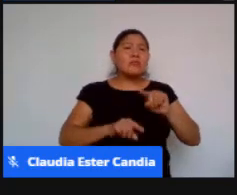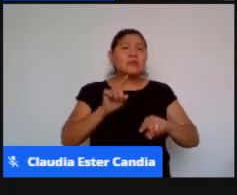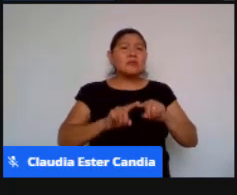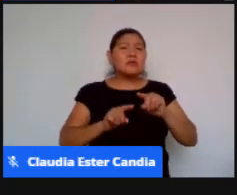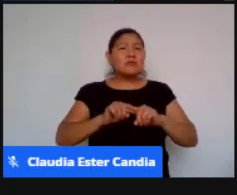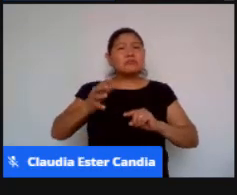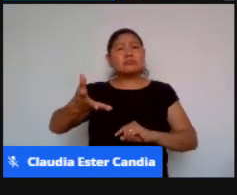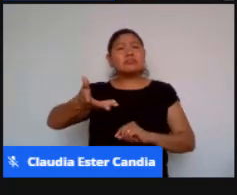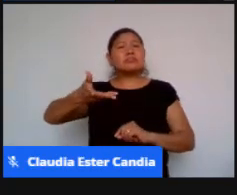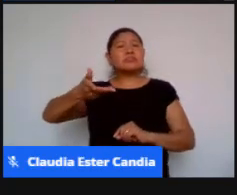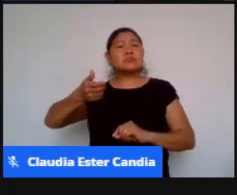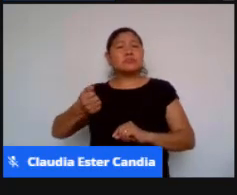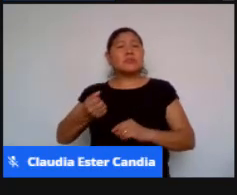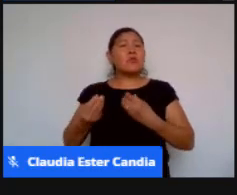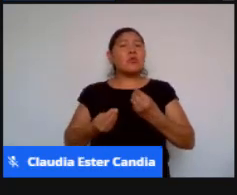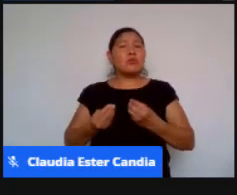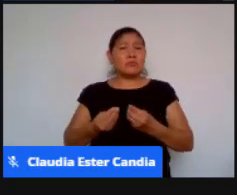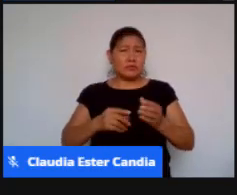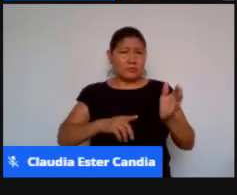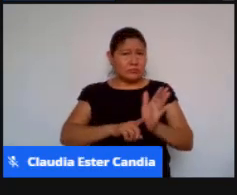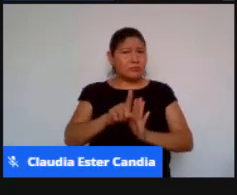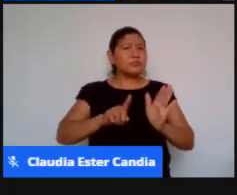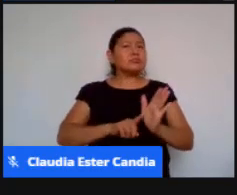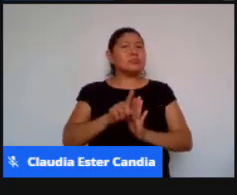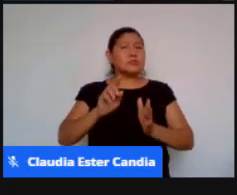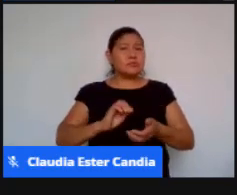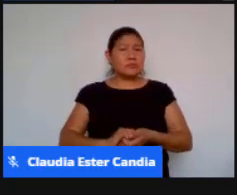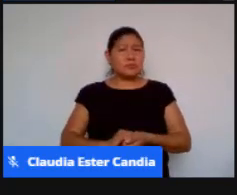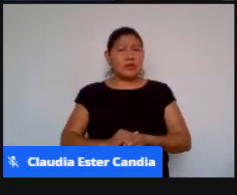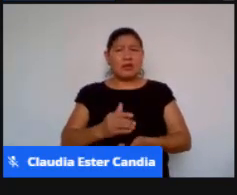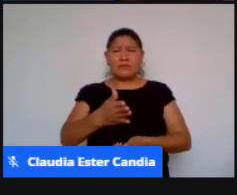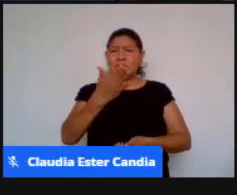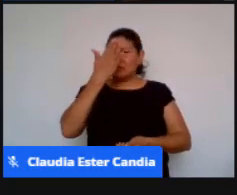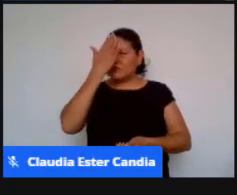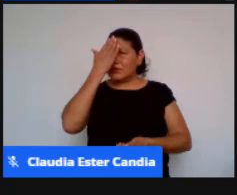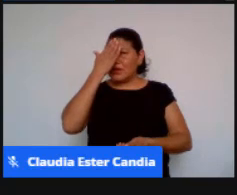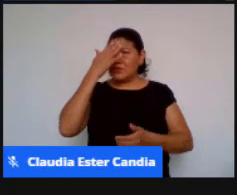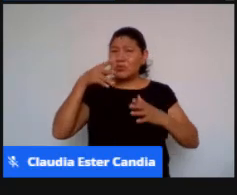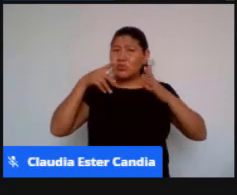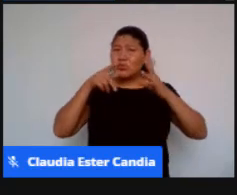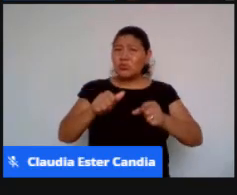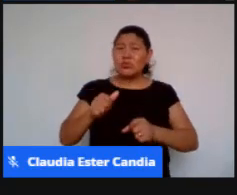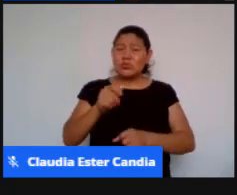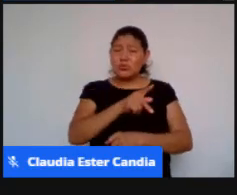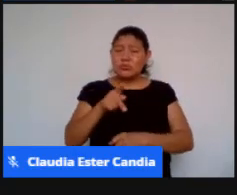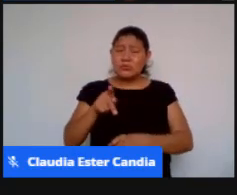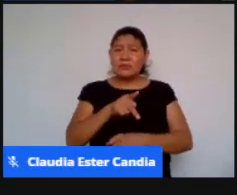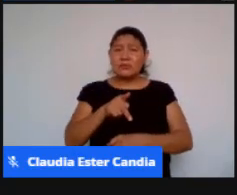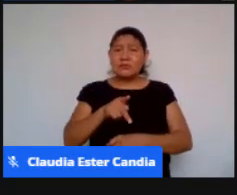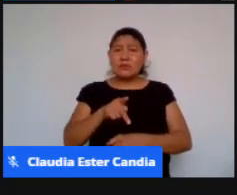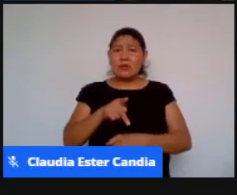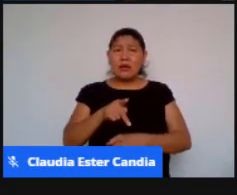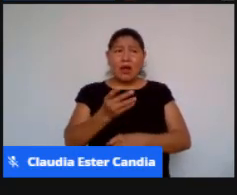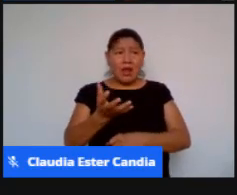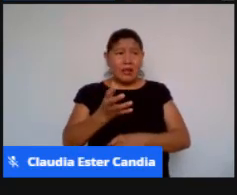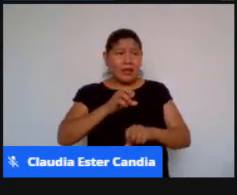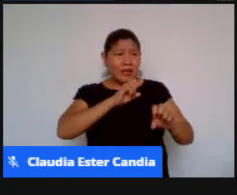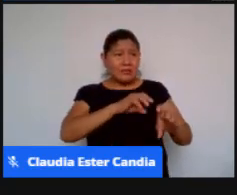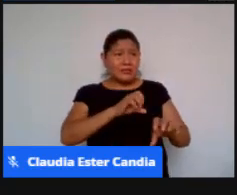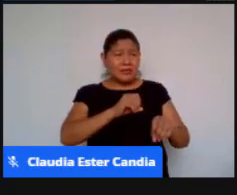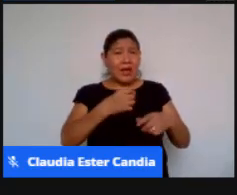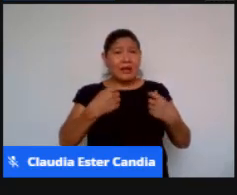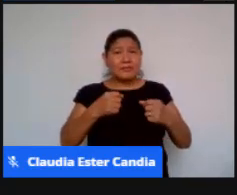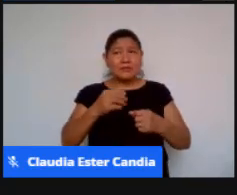questões. Então, assim, gente, vocês sabem, todo professor faz isso, toda vez que ele vai ensinar algo, ele precisa saber